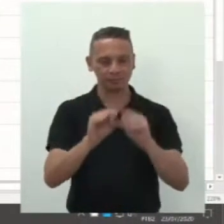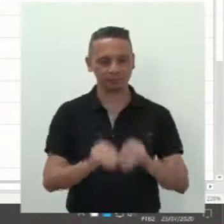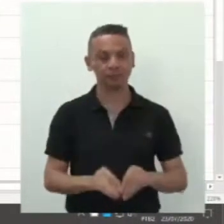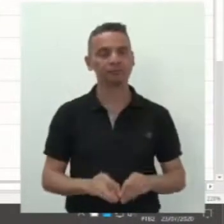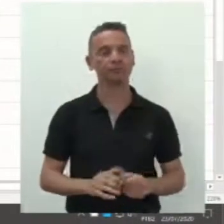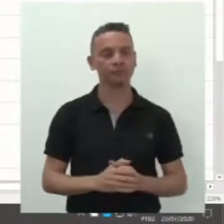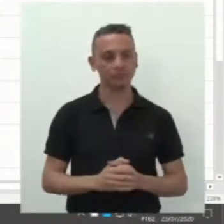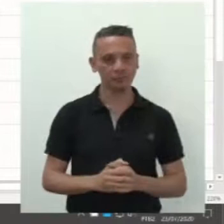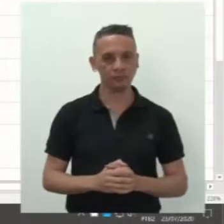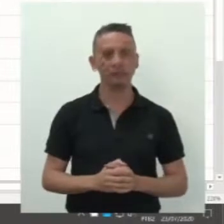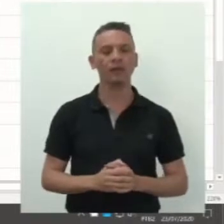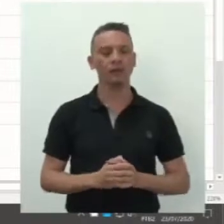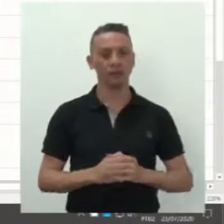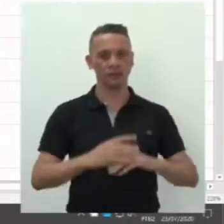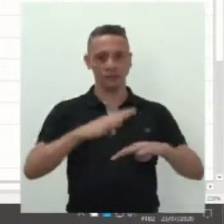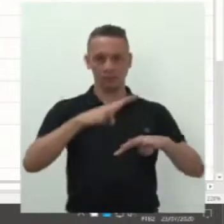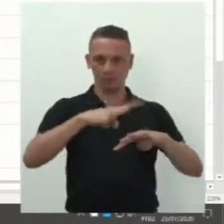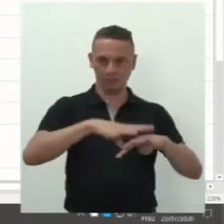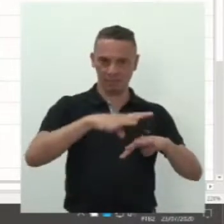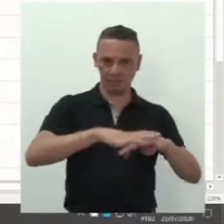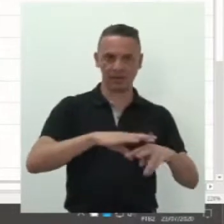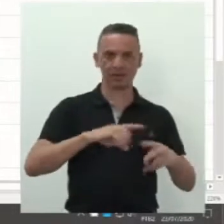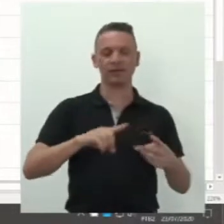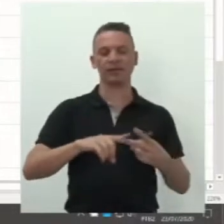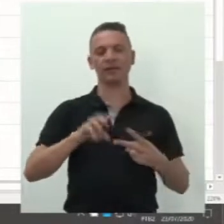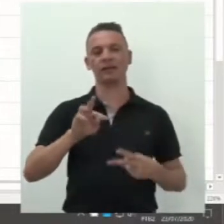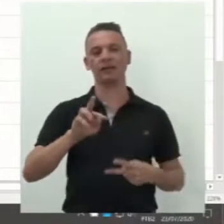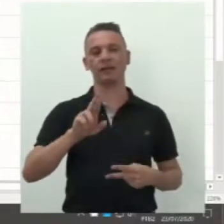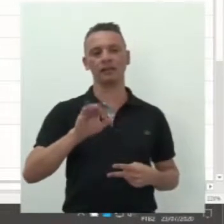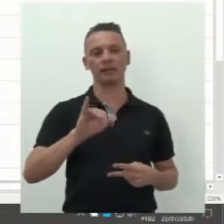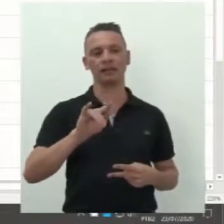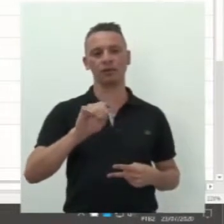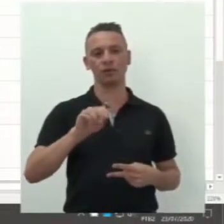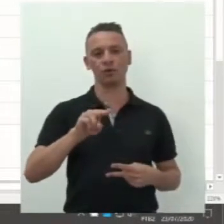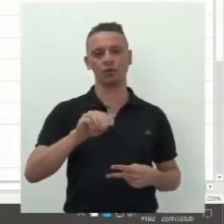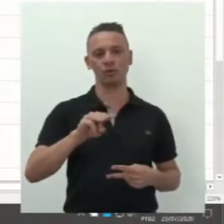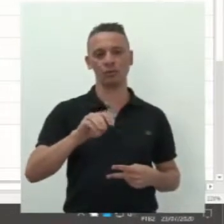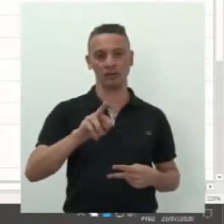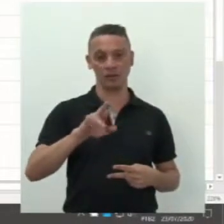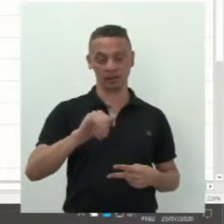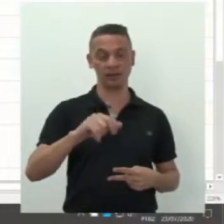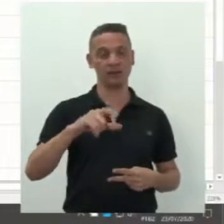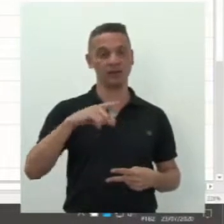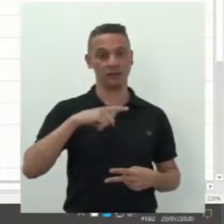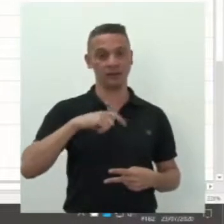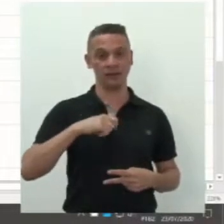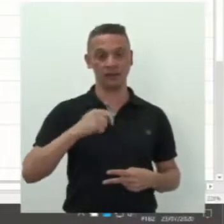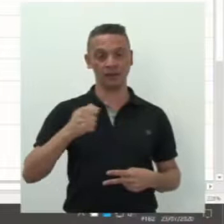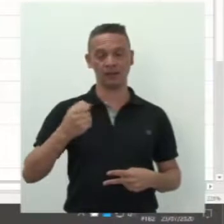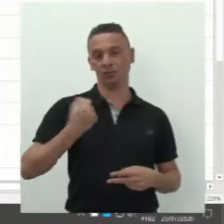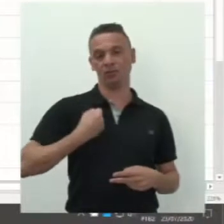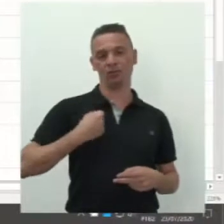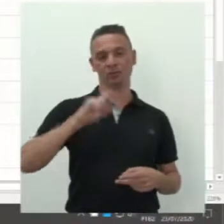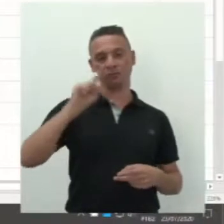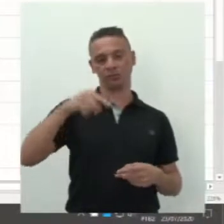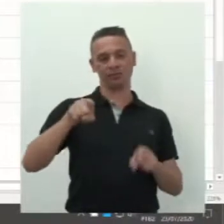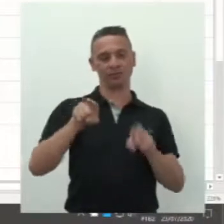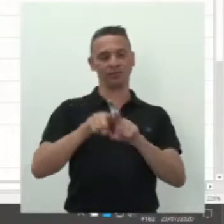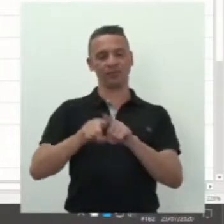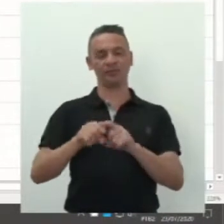Matemática e trigonometria, a gente tem função de exponencial, mas a gente consegue indicar na célula aqui